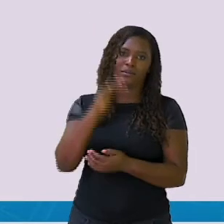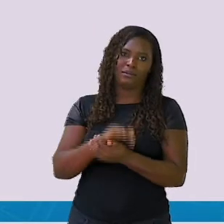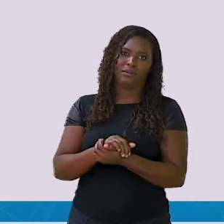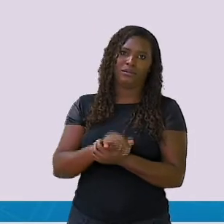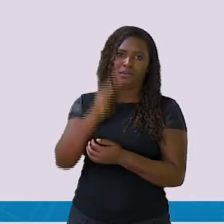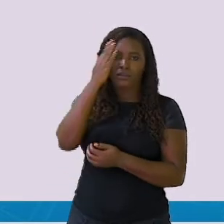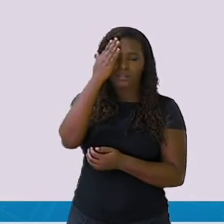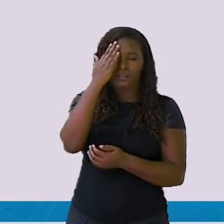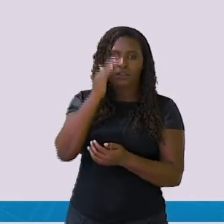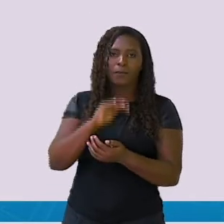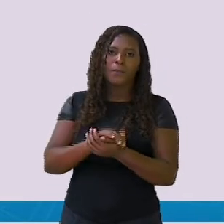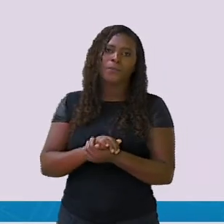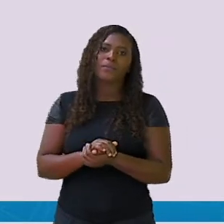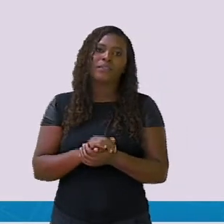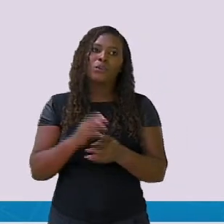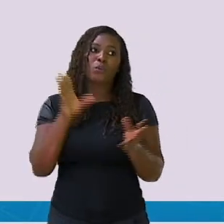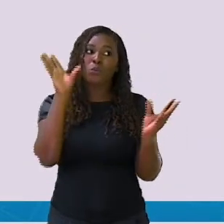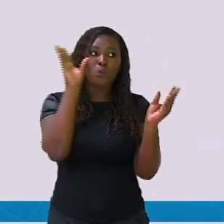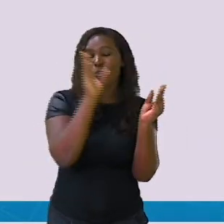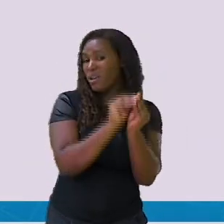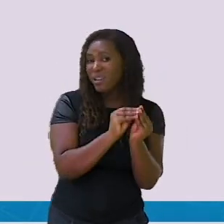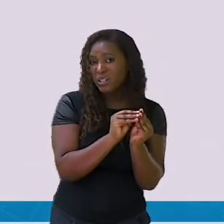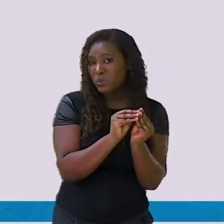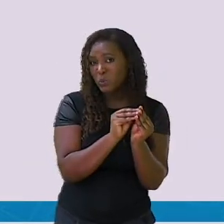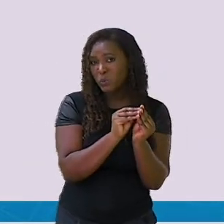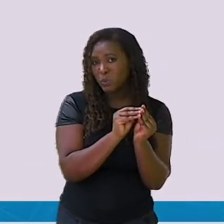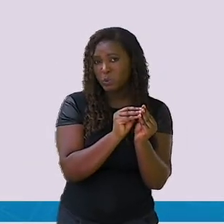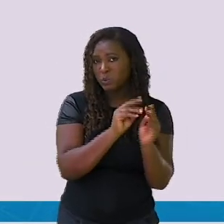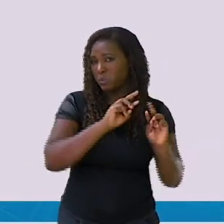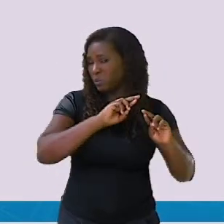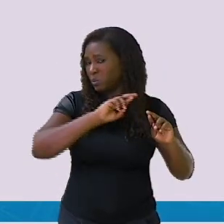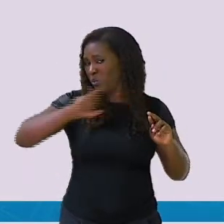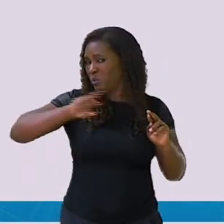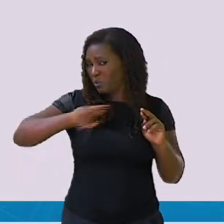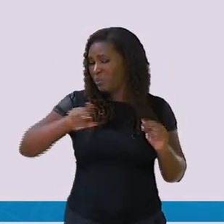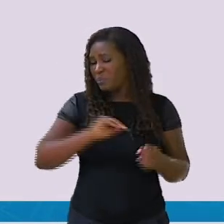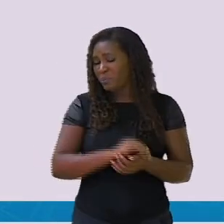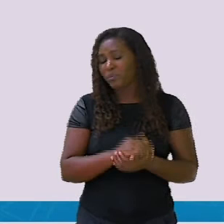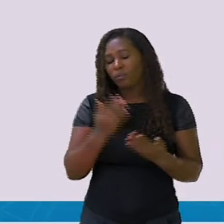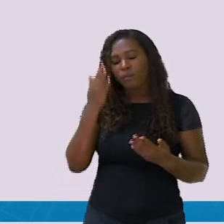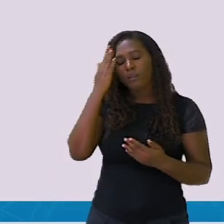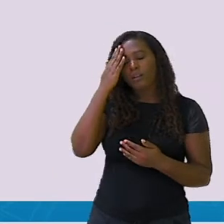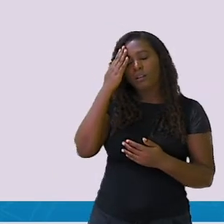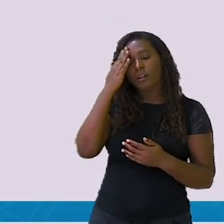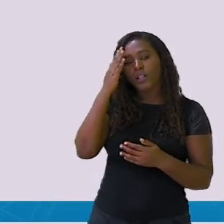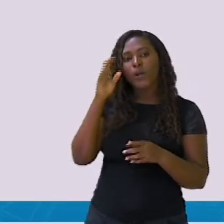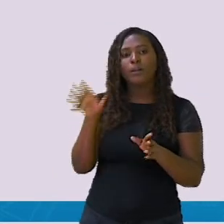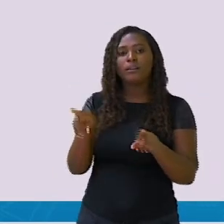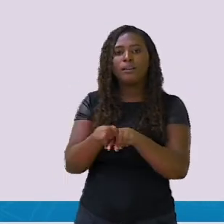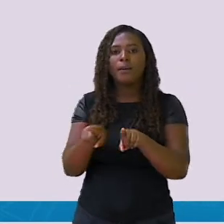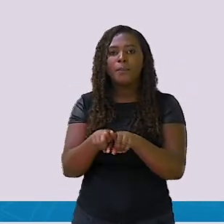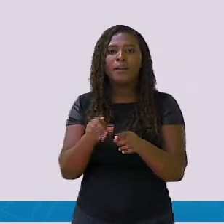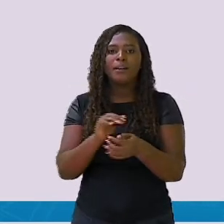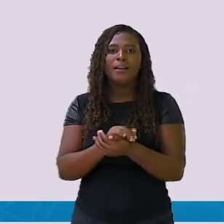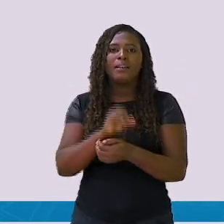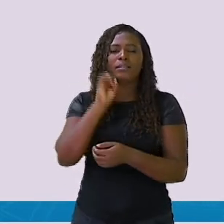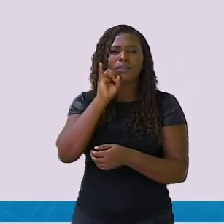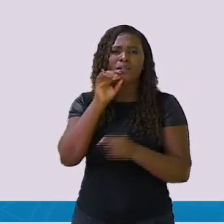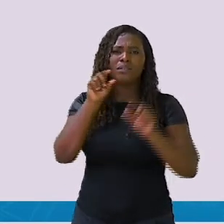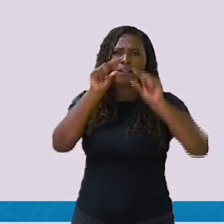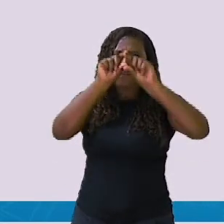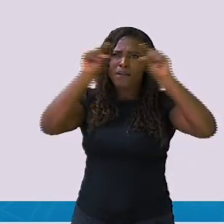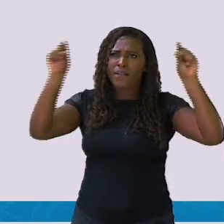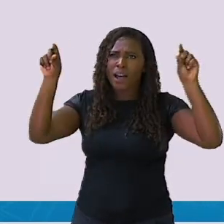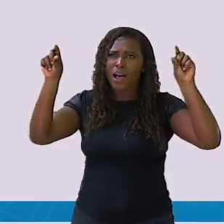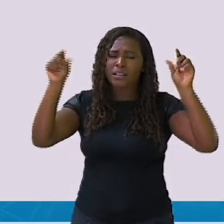caracterizado como mapa mental. Isso vai ocupar muito espaço se você escrever muitas frases, muita coisa, e não vai facilitar a